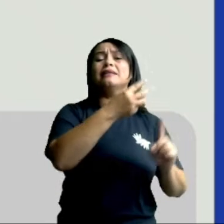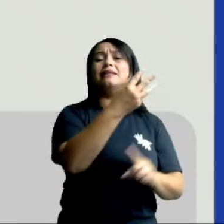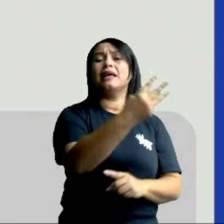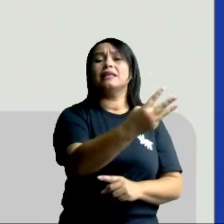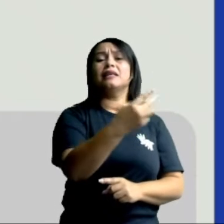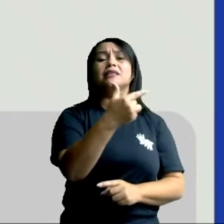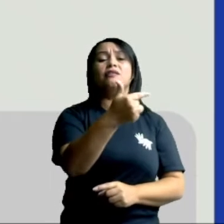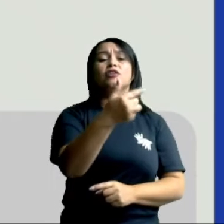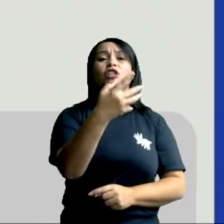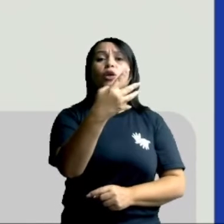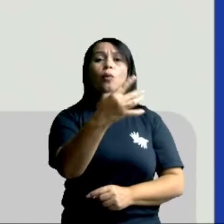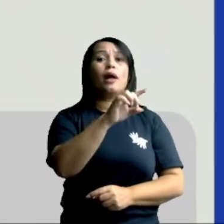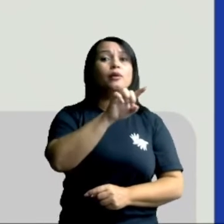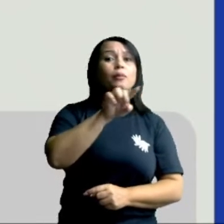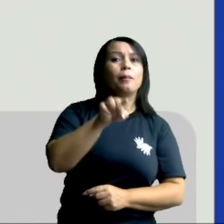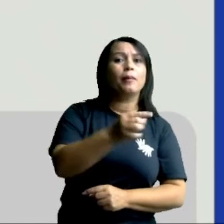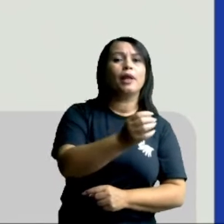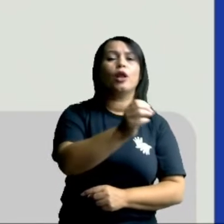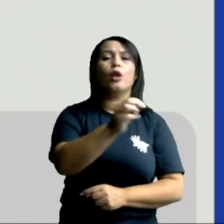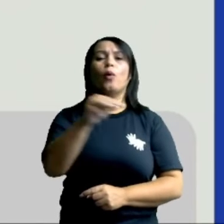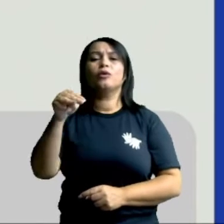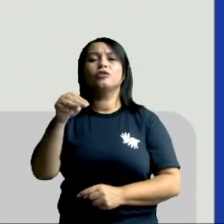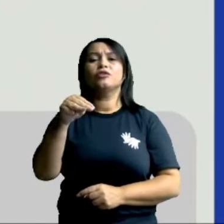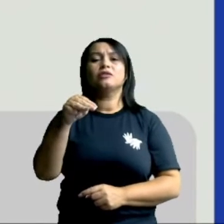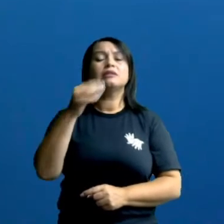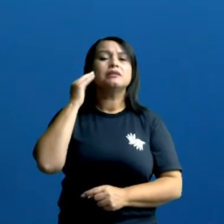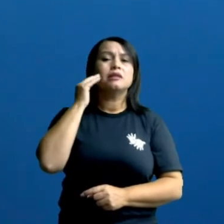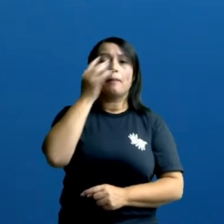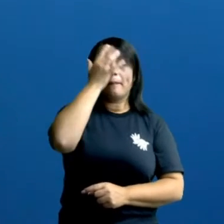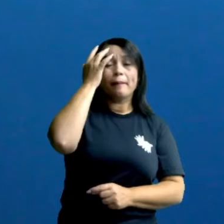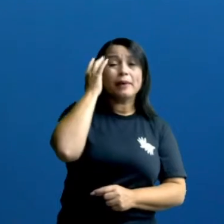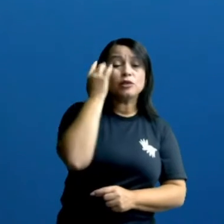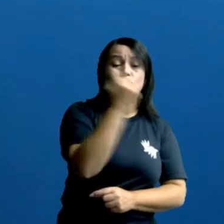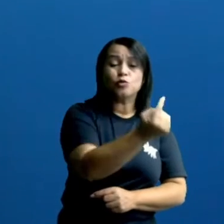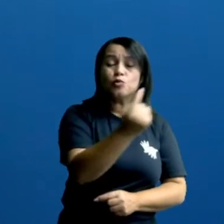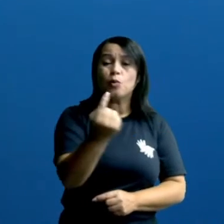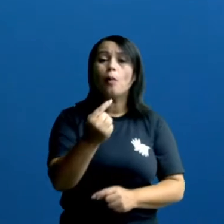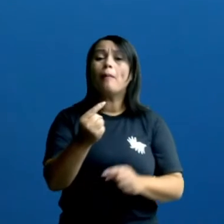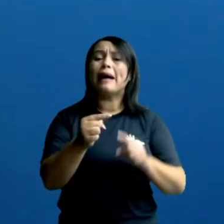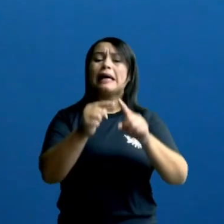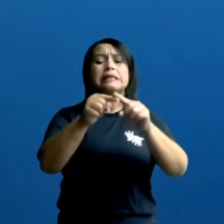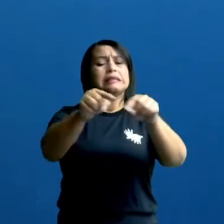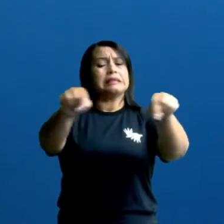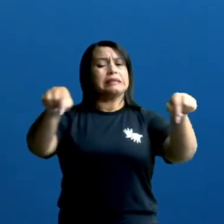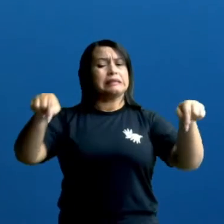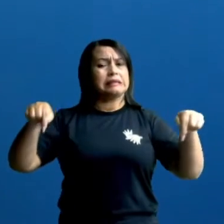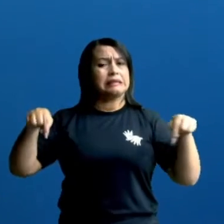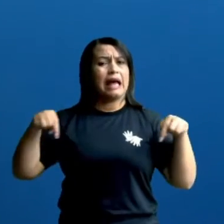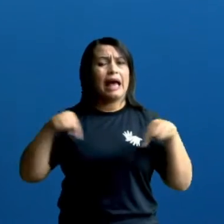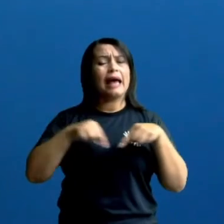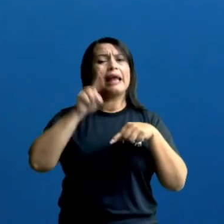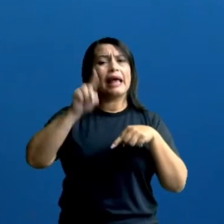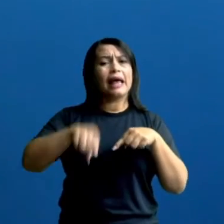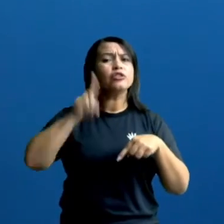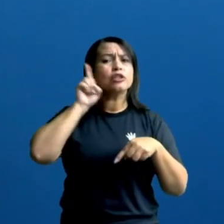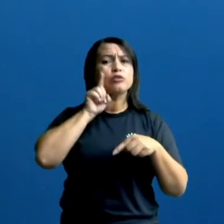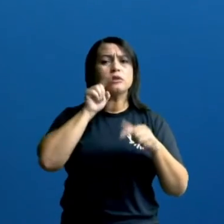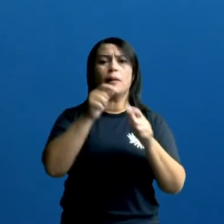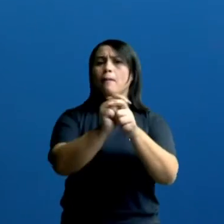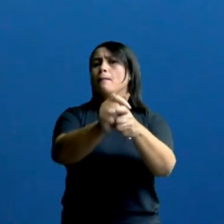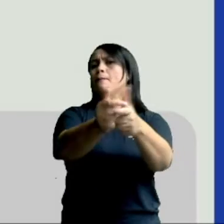324 milhões de habitantes. Porém, a área dos Estados Unidos é muito grande, ele é o quarto maior país do